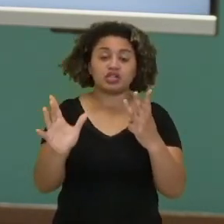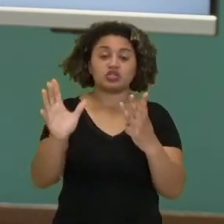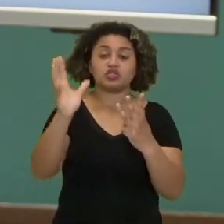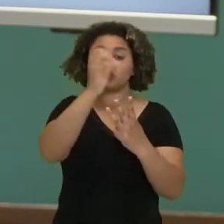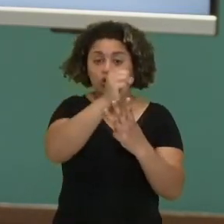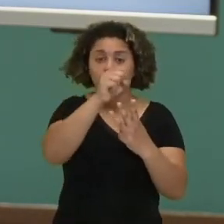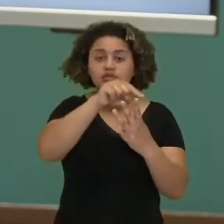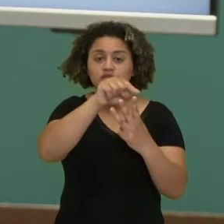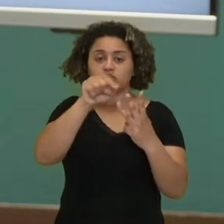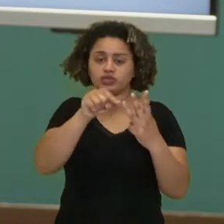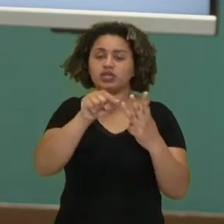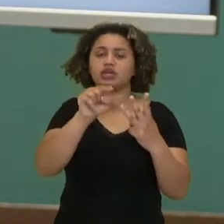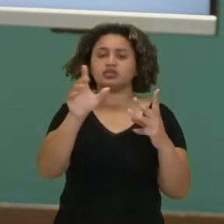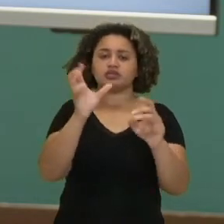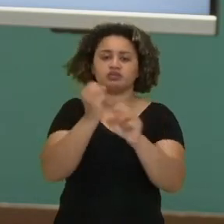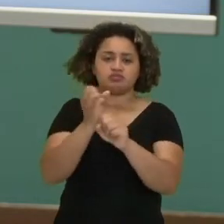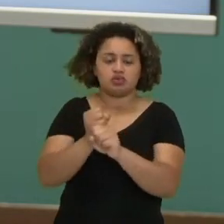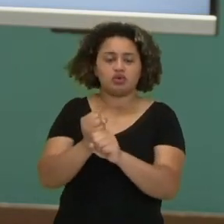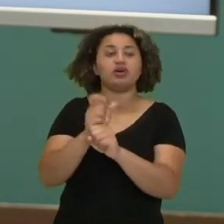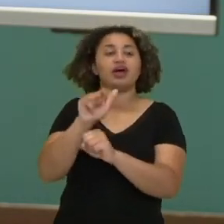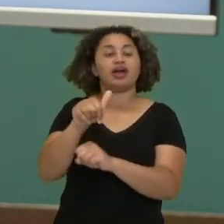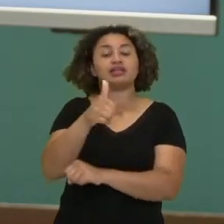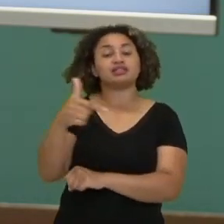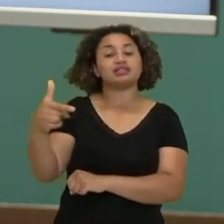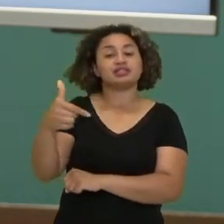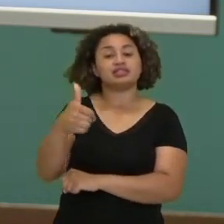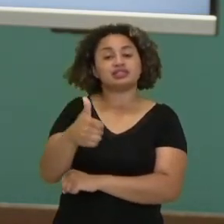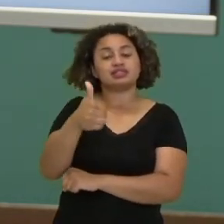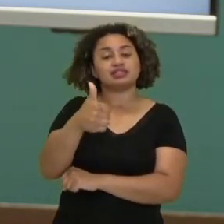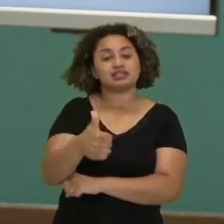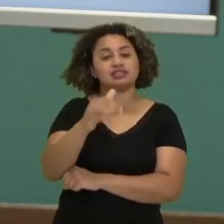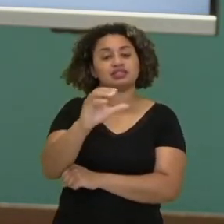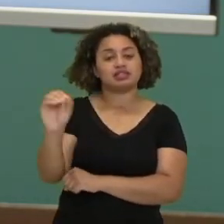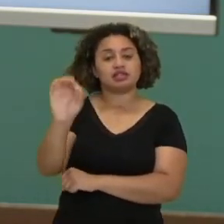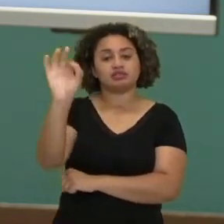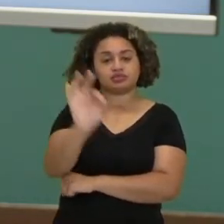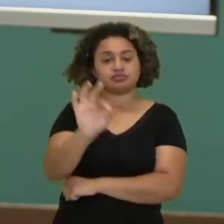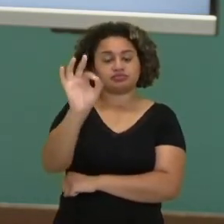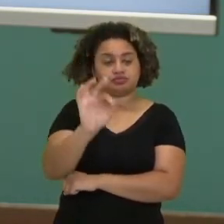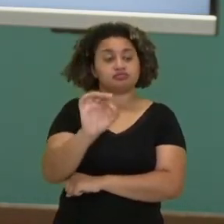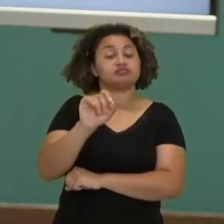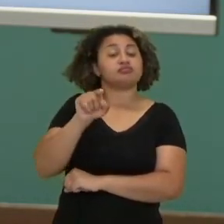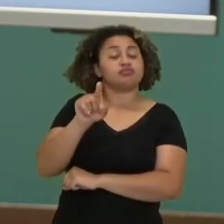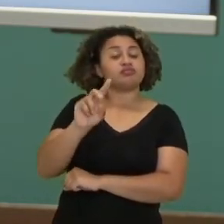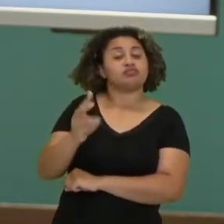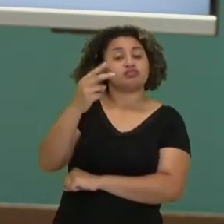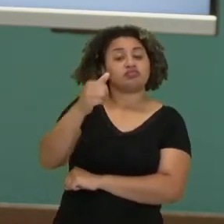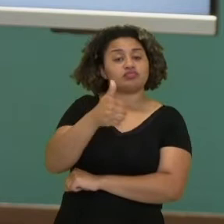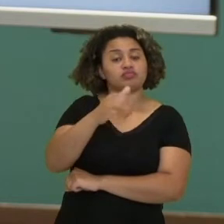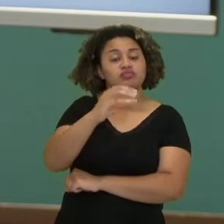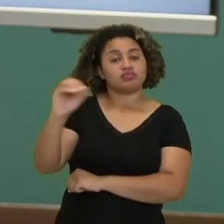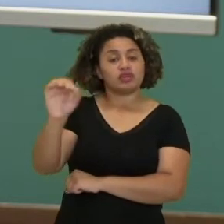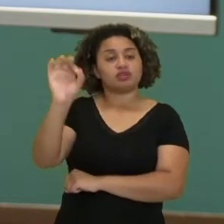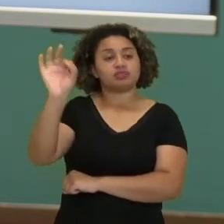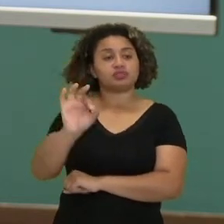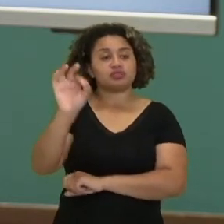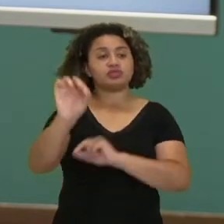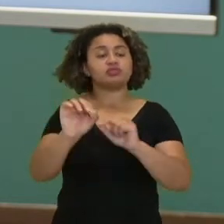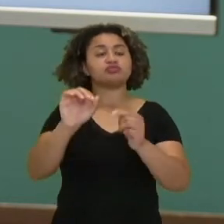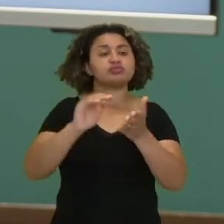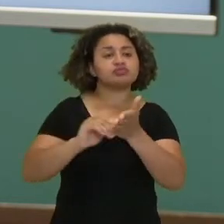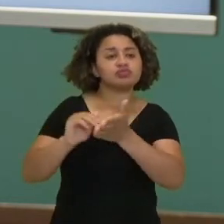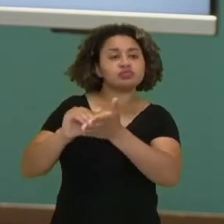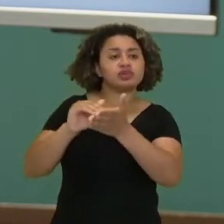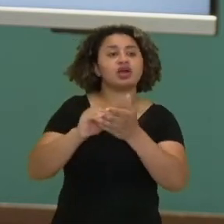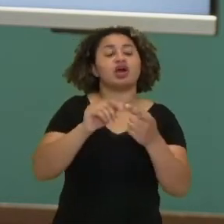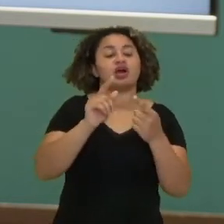primos jogaram, corresponde a 100%. Então, desse 100%, eu vou tirar a quantidade